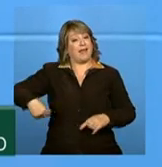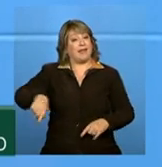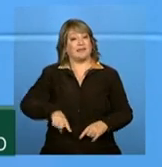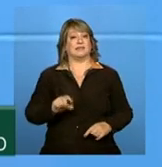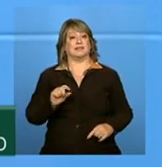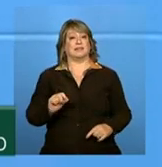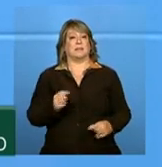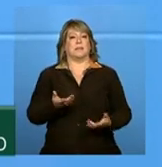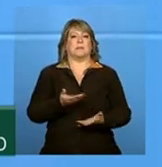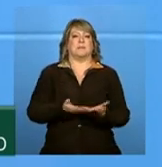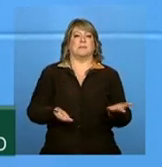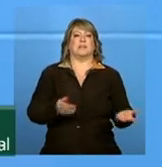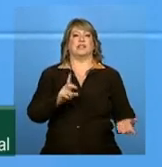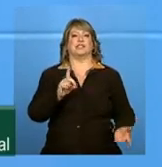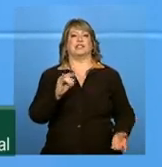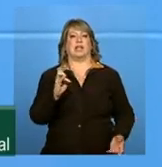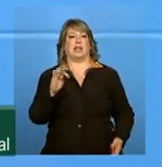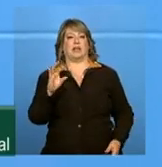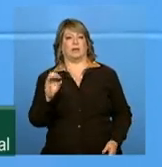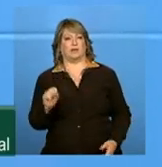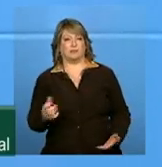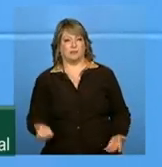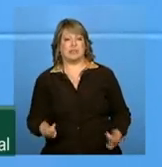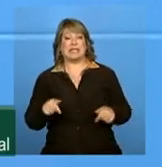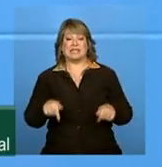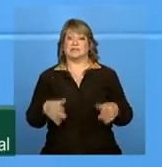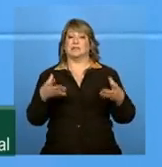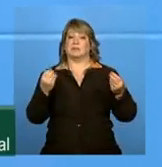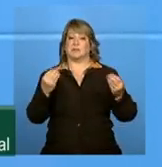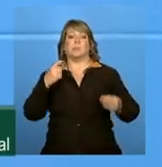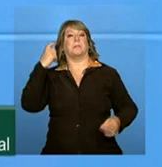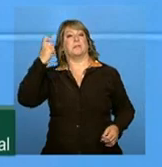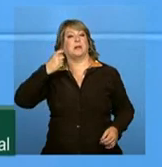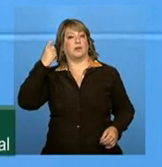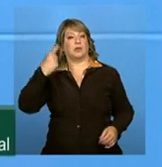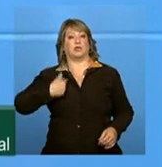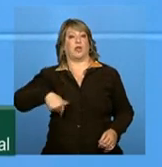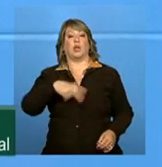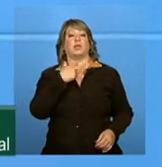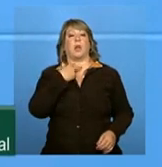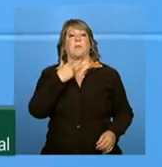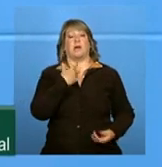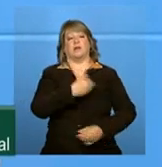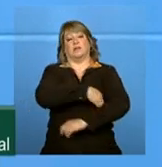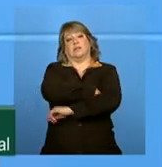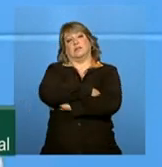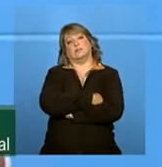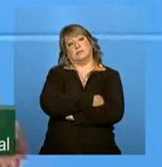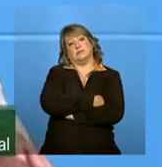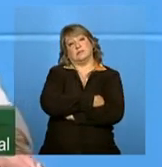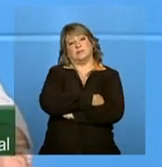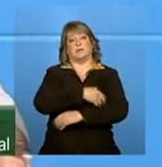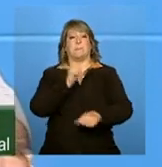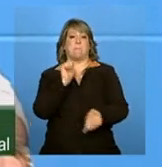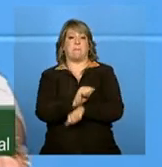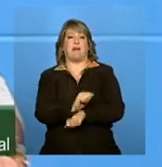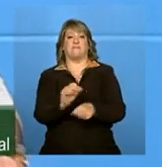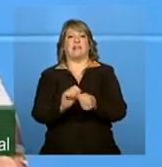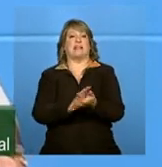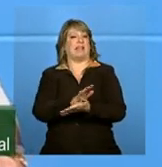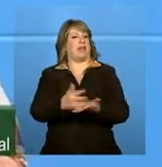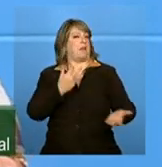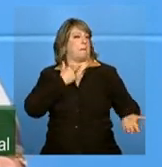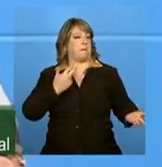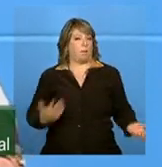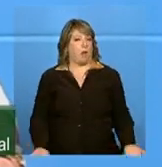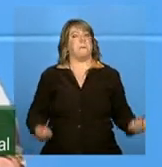valer os seus direitos. Isso realmente é muito preocupante. A gente não pode cruzar os braços e esperar que o crescimento por si só dê conta do recado. A